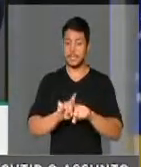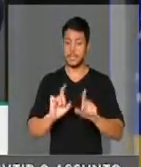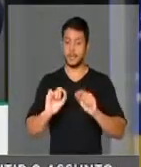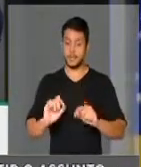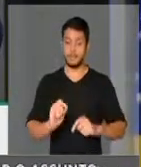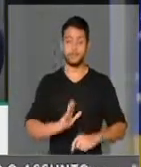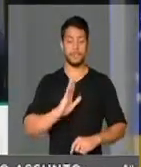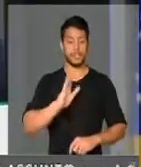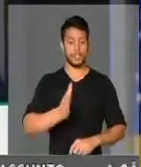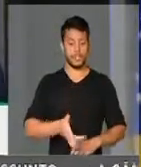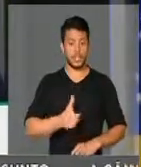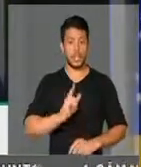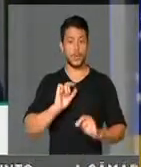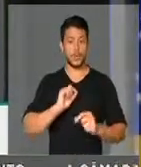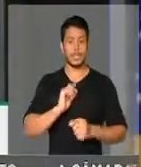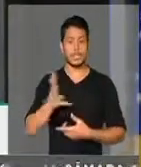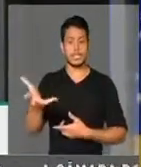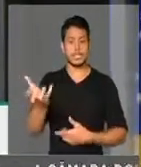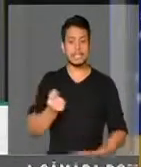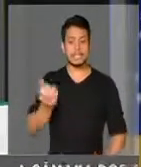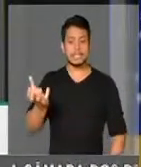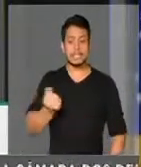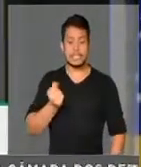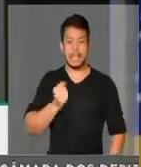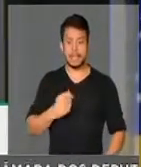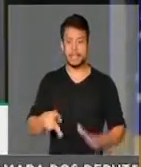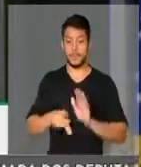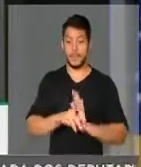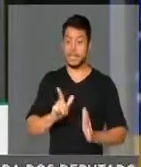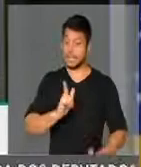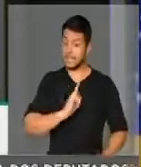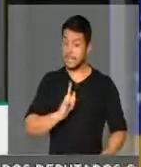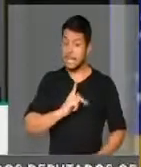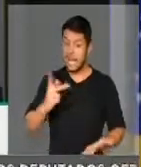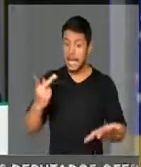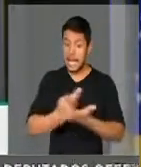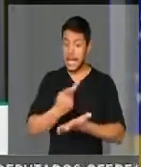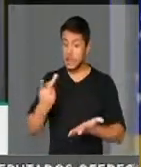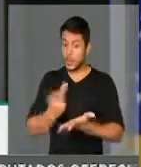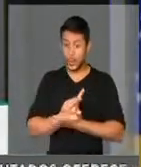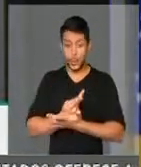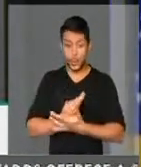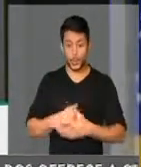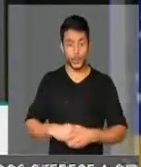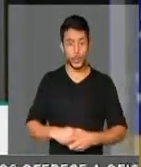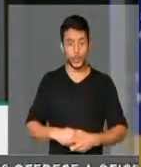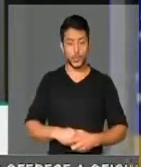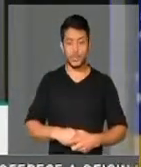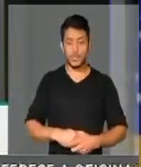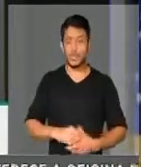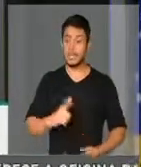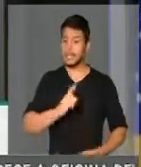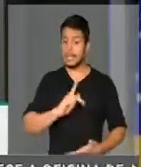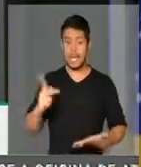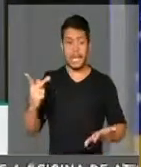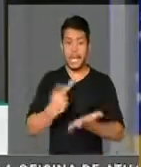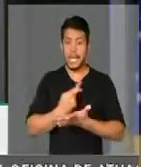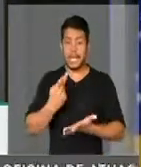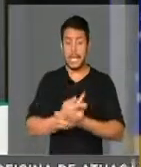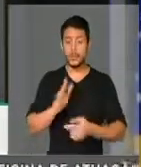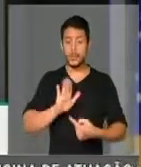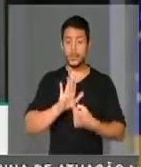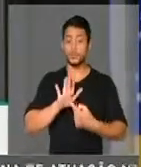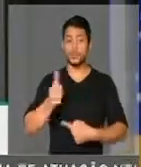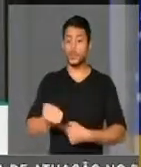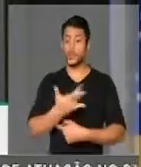foram em relação aos saques. Há um erro, senhoras e senhores, há um erro na indicação do volume